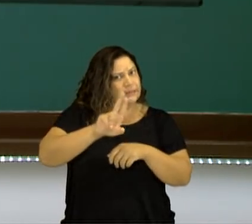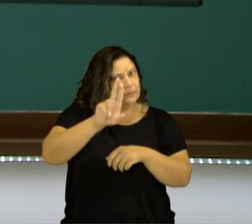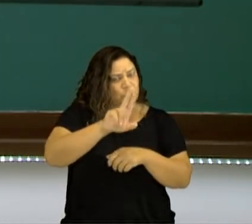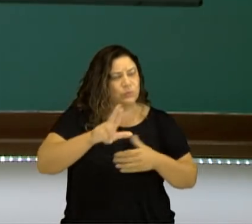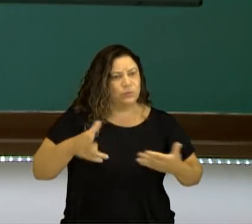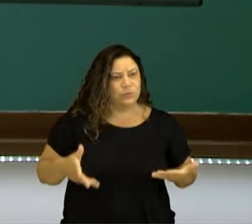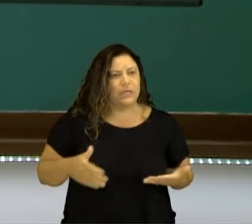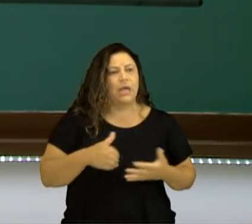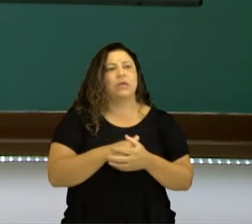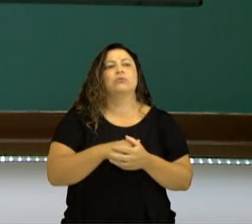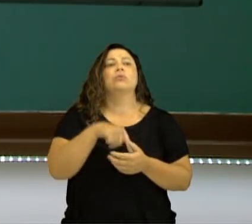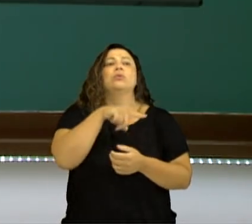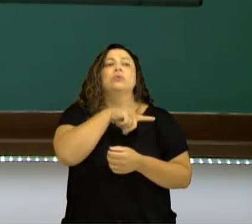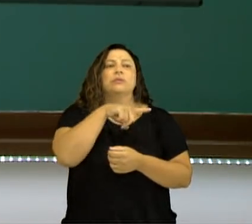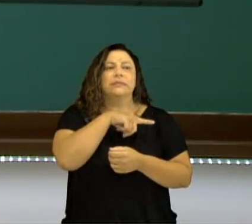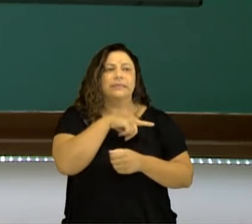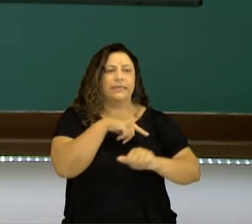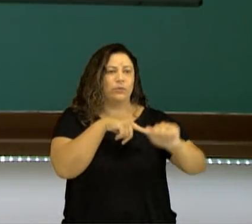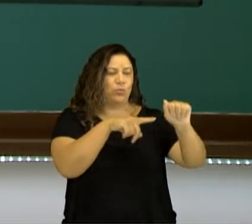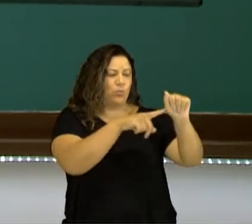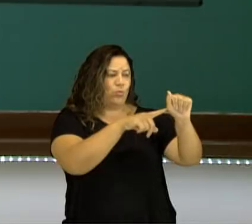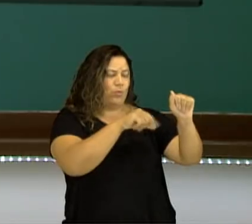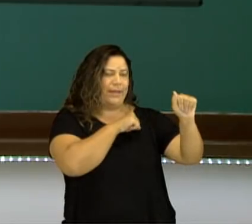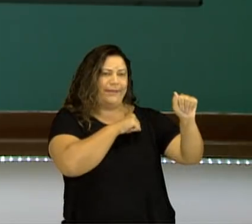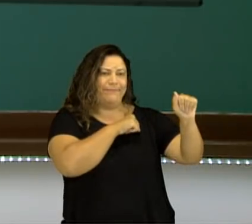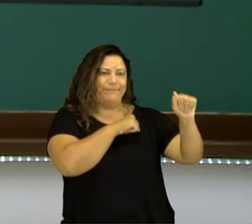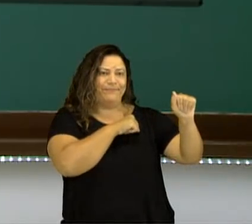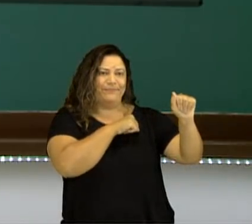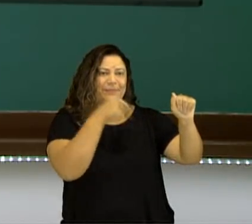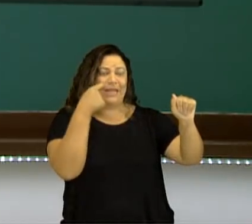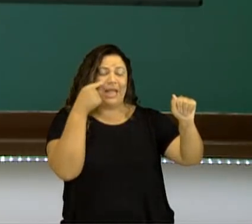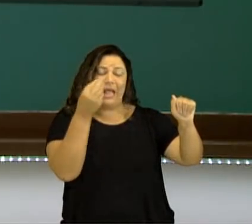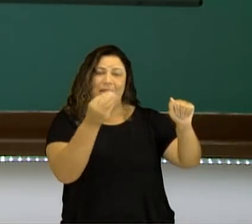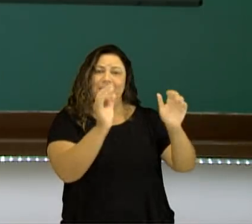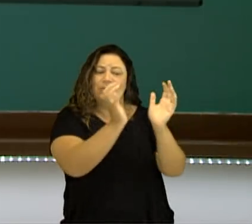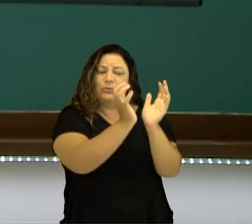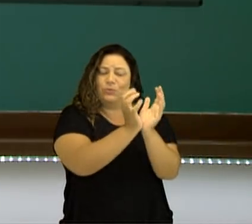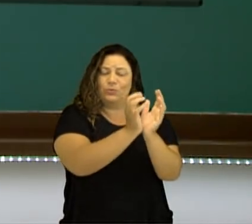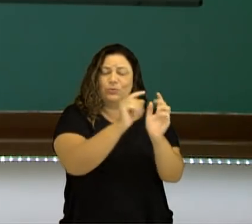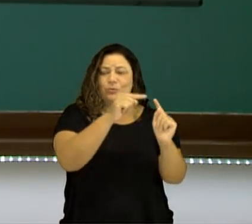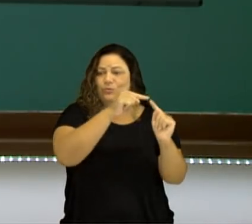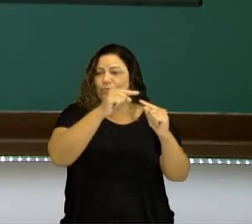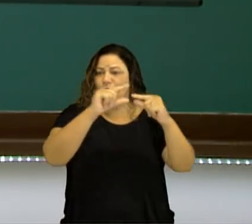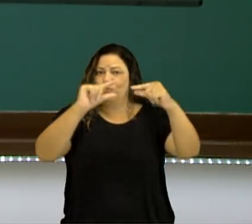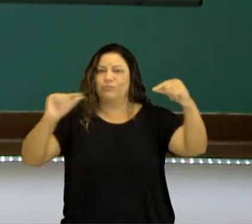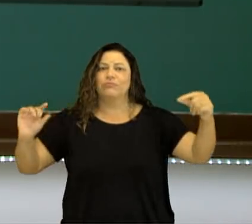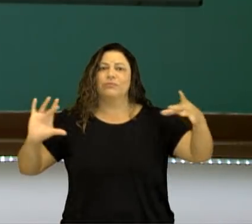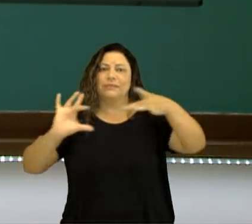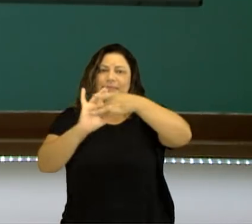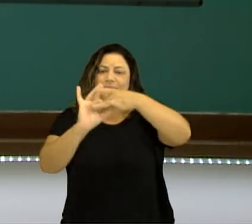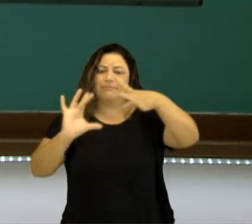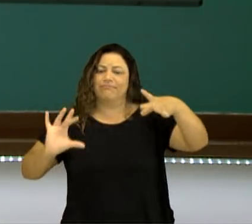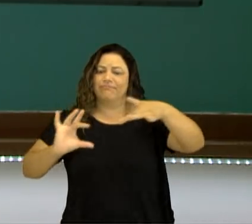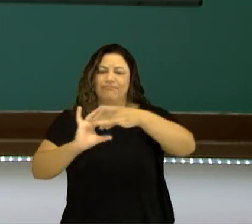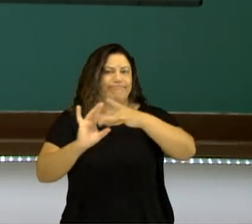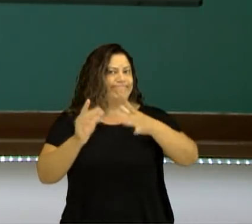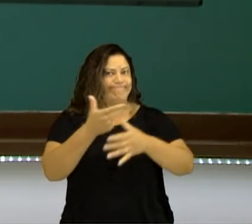certo? Temos um elemento em A que não está associado a nenhum elemento em B e precisa usar todo